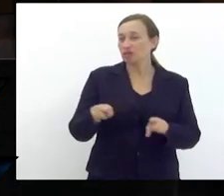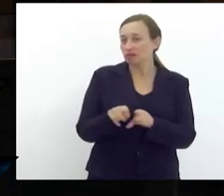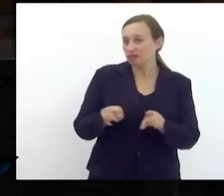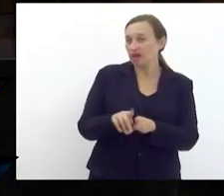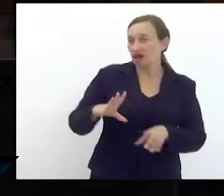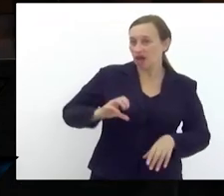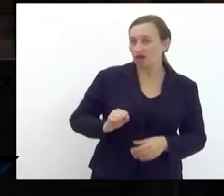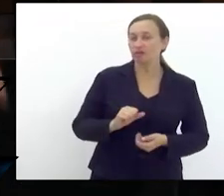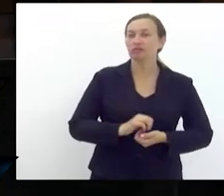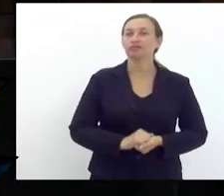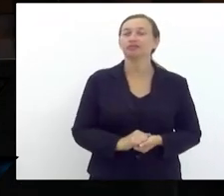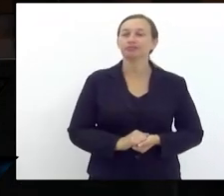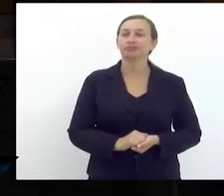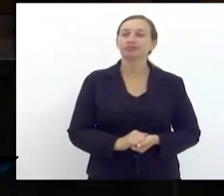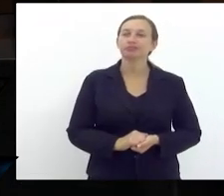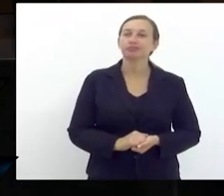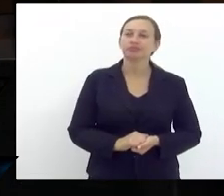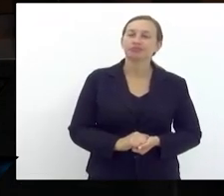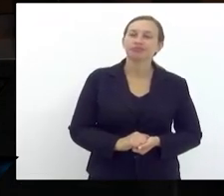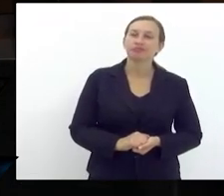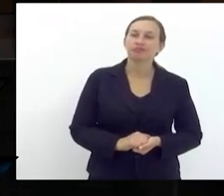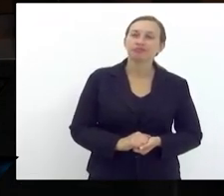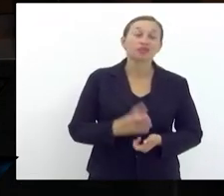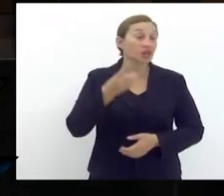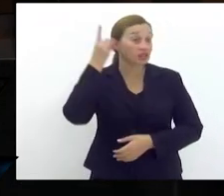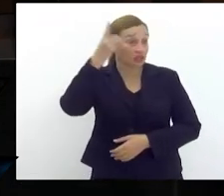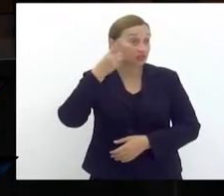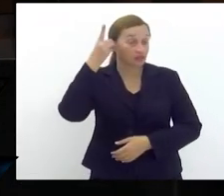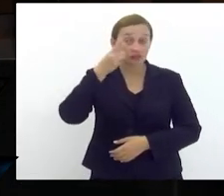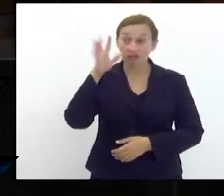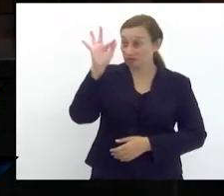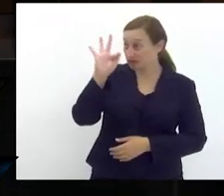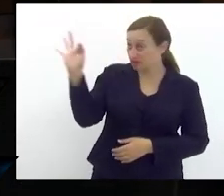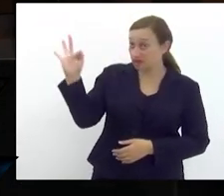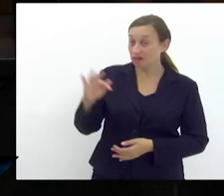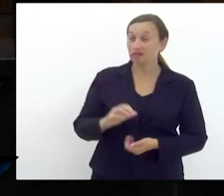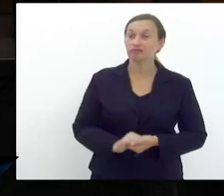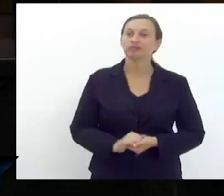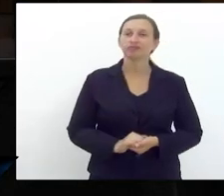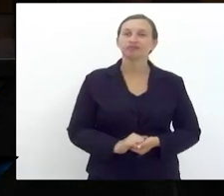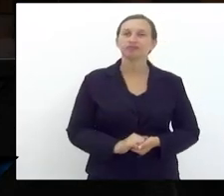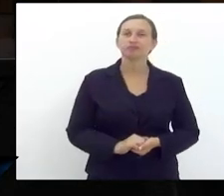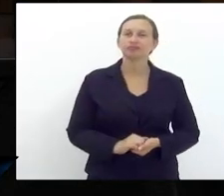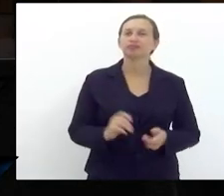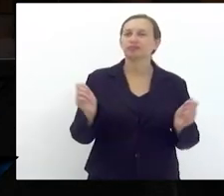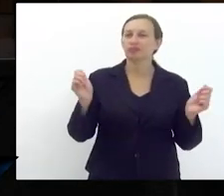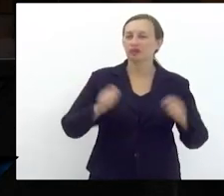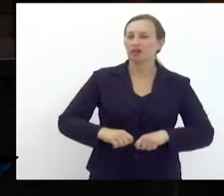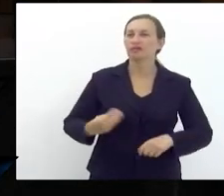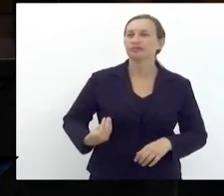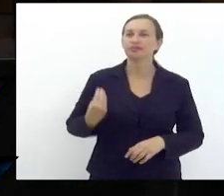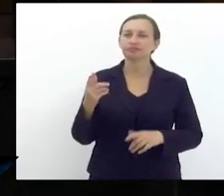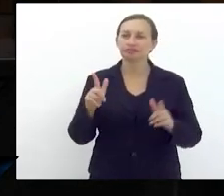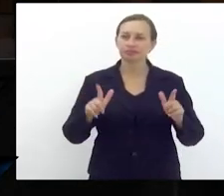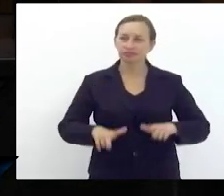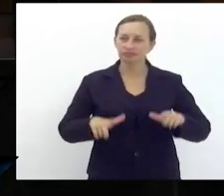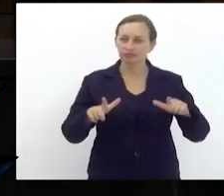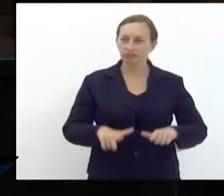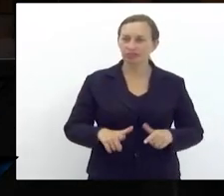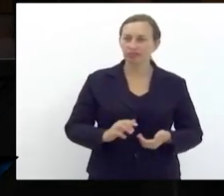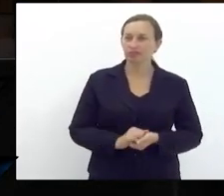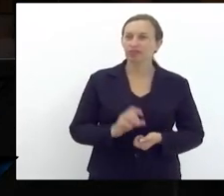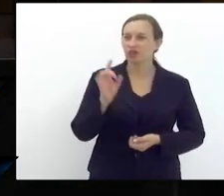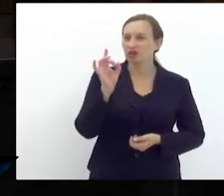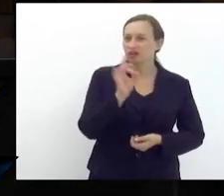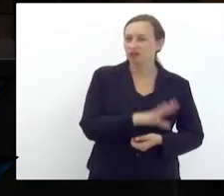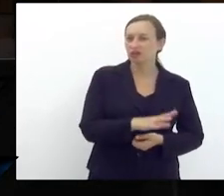ao apoio do meu filho deputado federal que nos possibilitou estar aqui nessa nesse